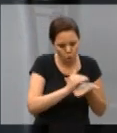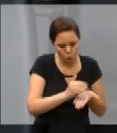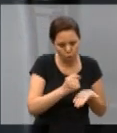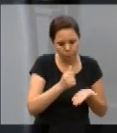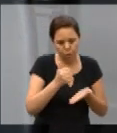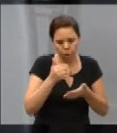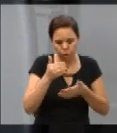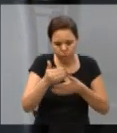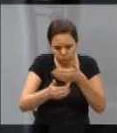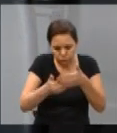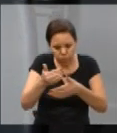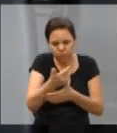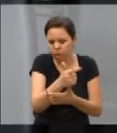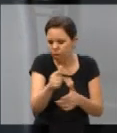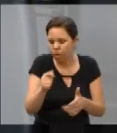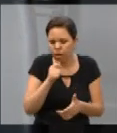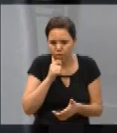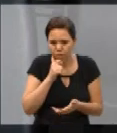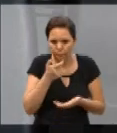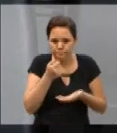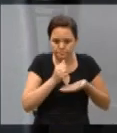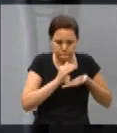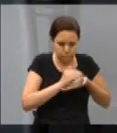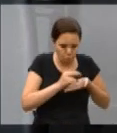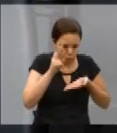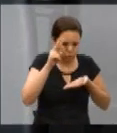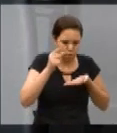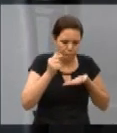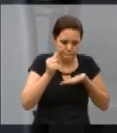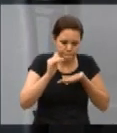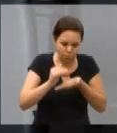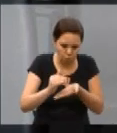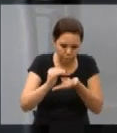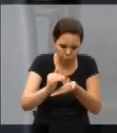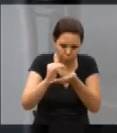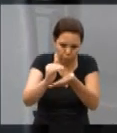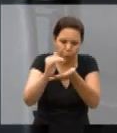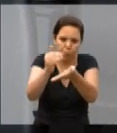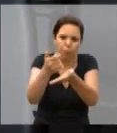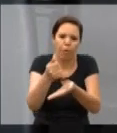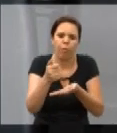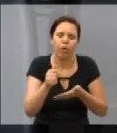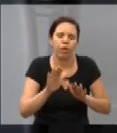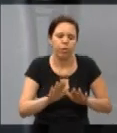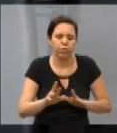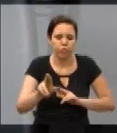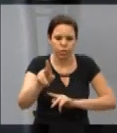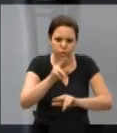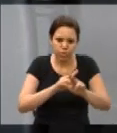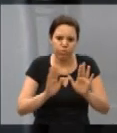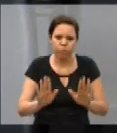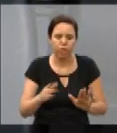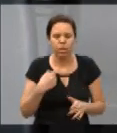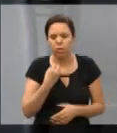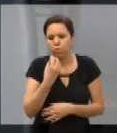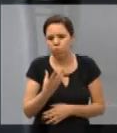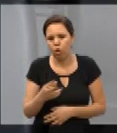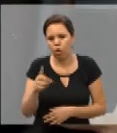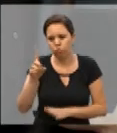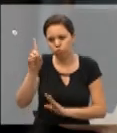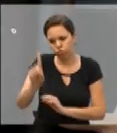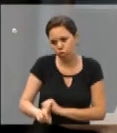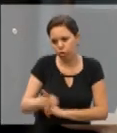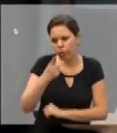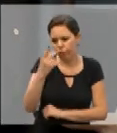uma sequência da história. Teve um mistério também na criação do personagem, tudo isso. E a gente espera que o resultado fique bom, mas o Rodrigo está dizendo que está ótimo.